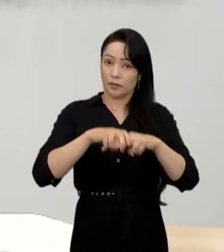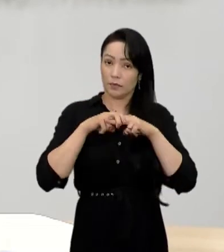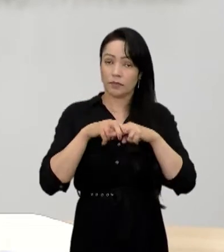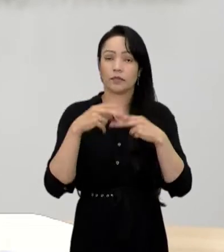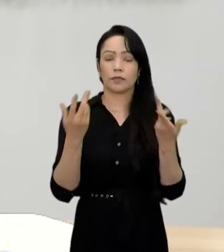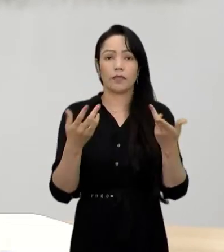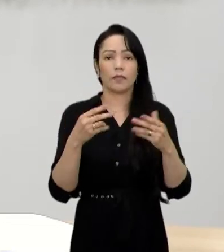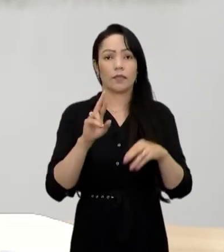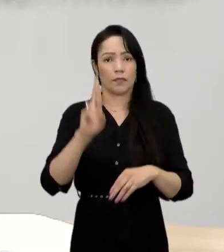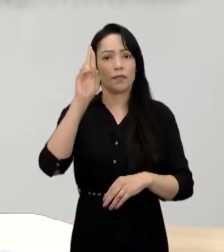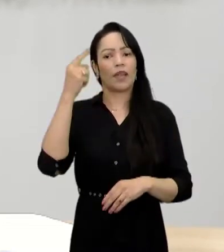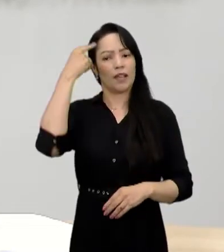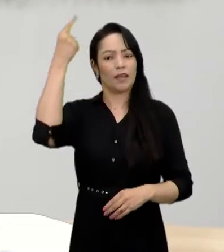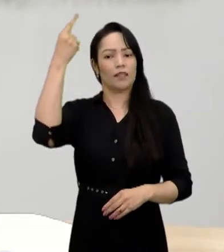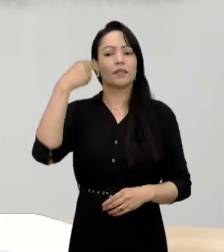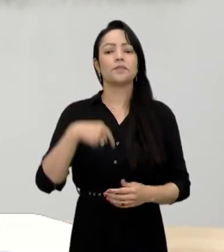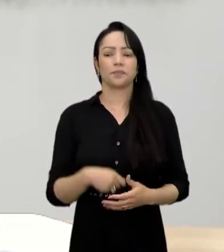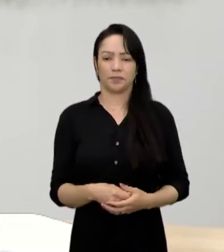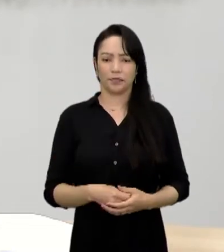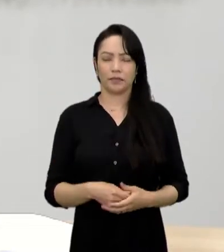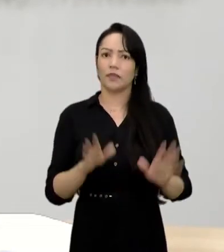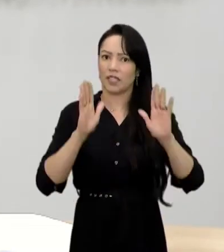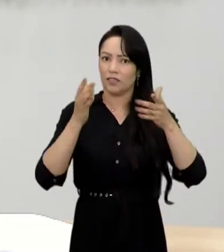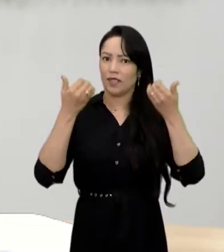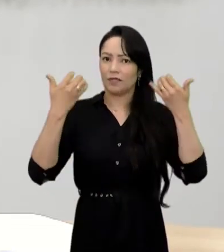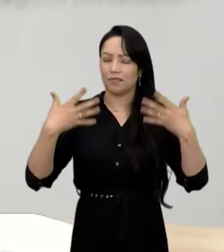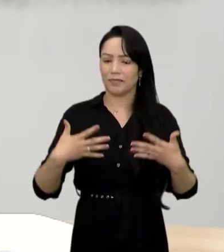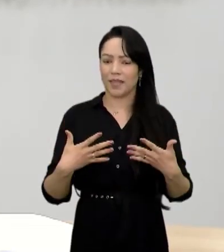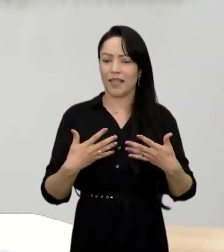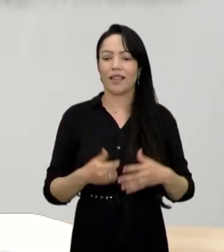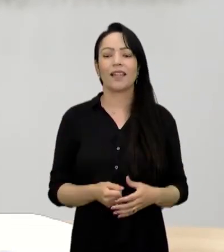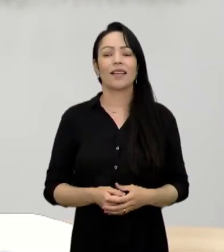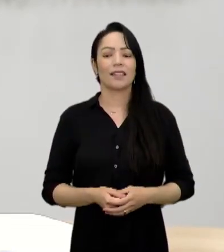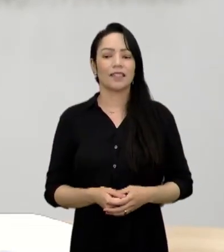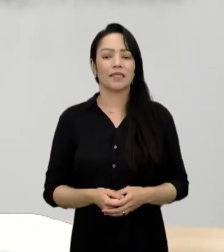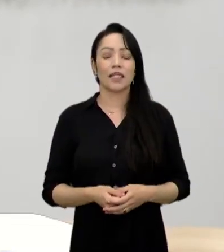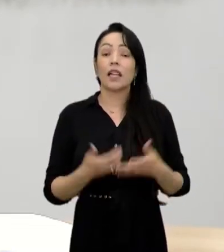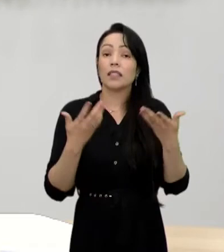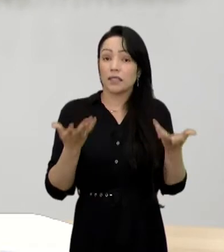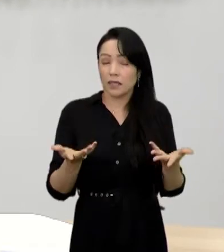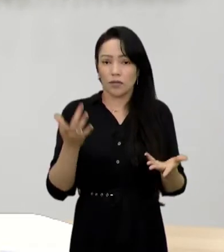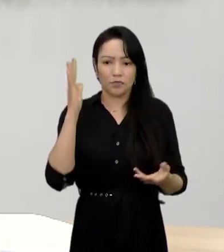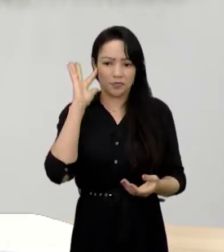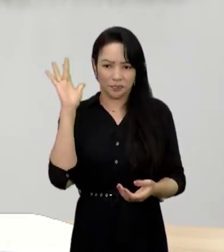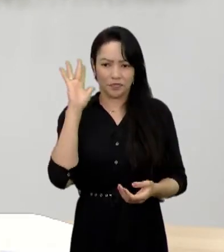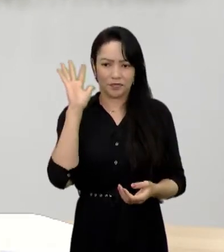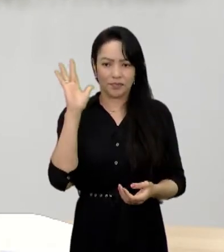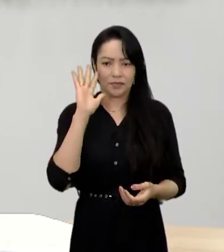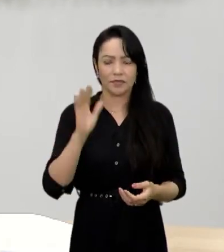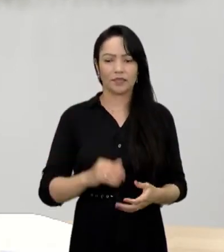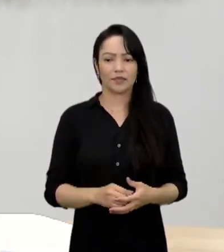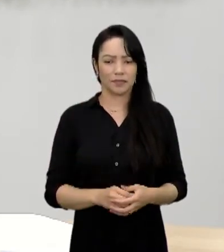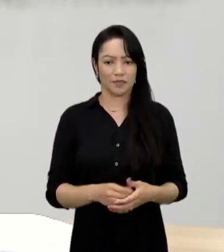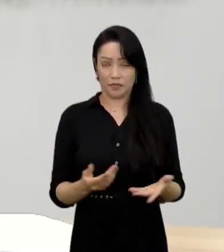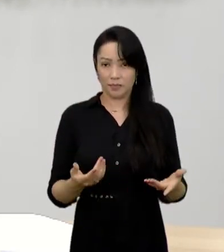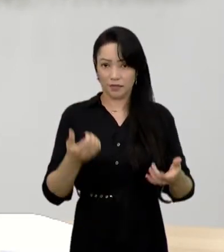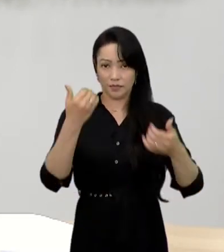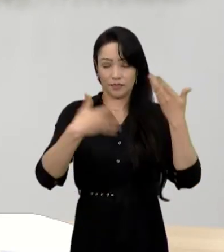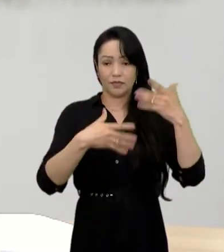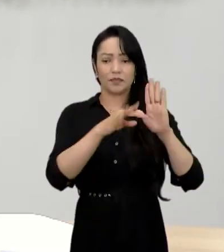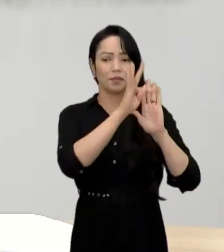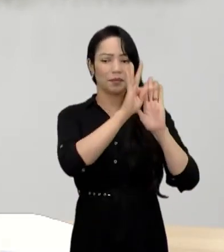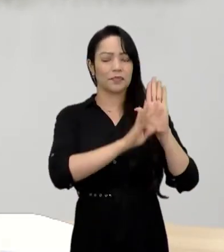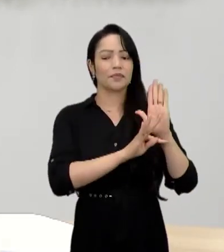posição ideológica. Aqui já diz muito, né? E aí, se eu for pensar numa citação